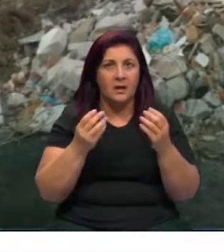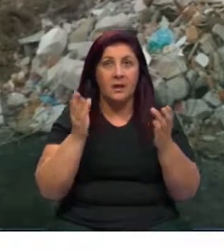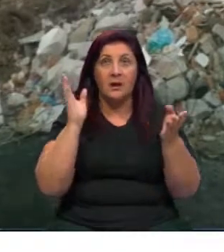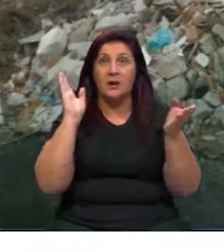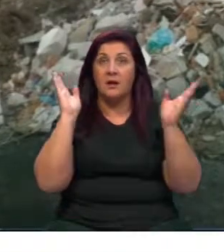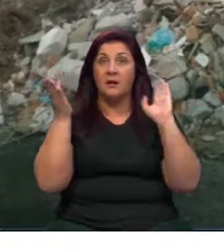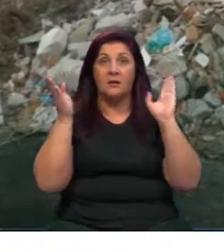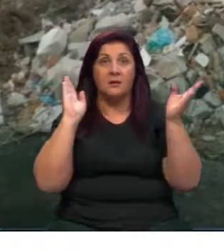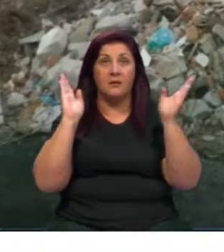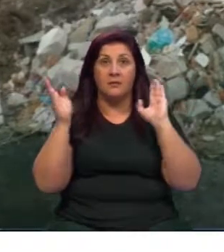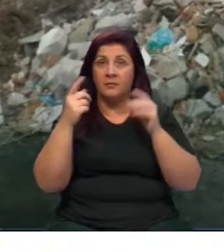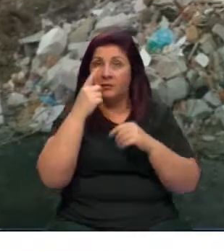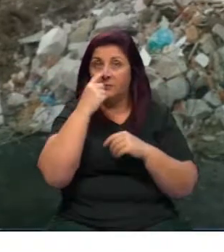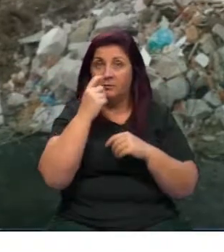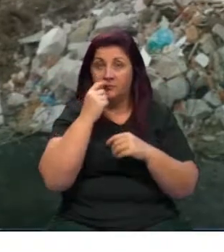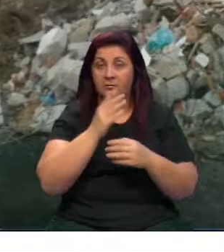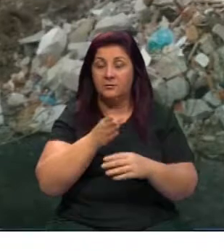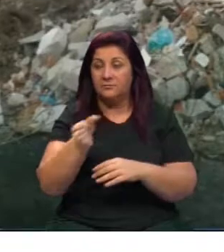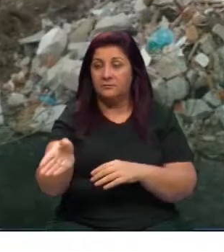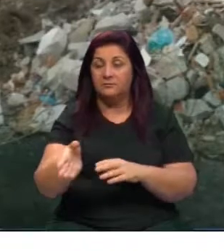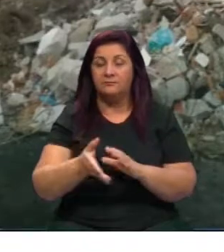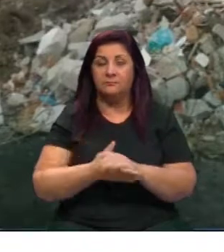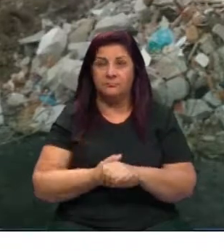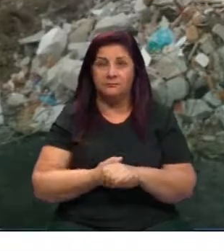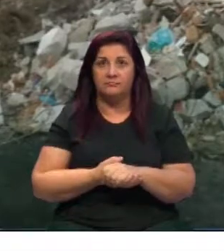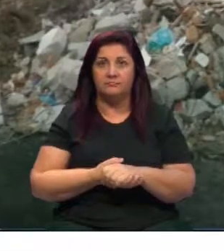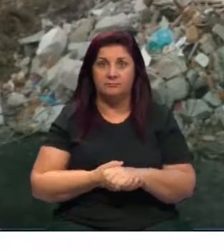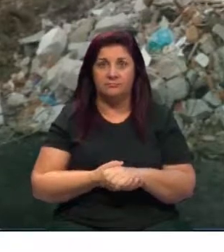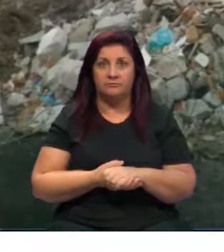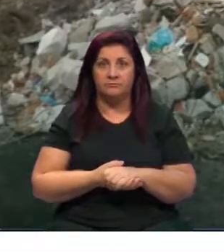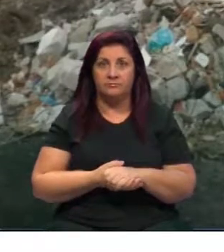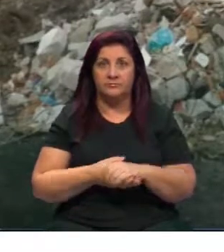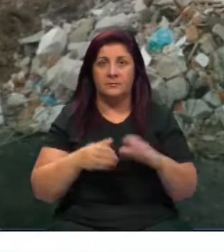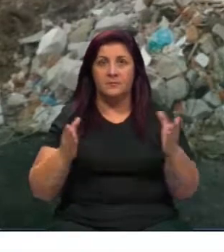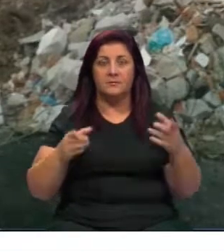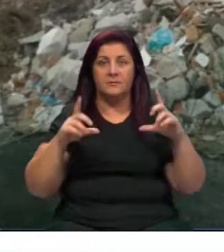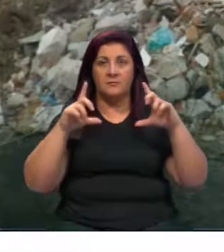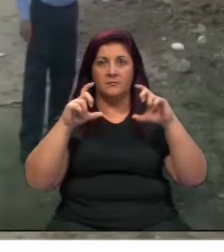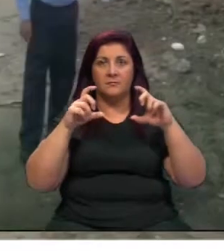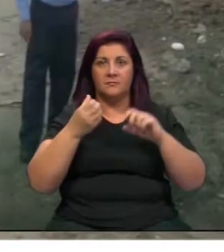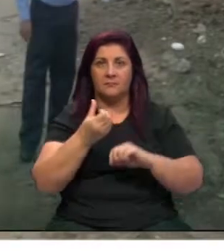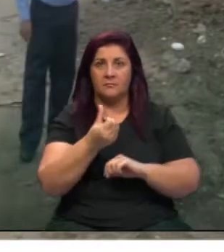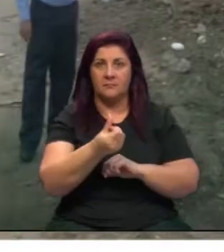lixo existe ali, naquele local ali. Agora a foto 6.